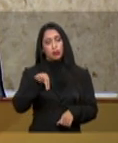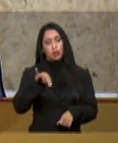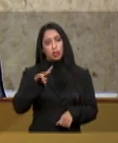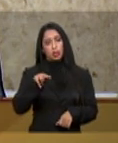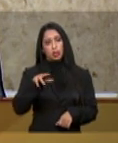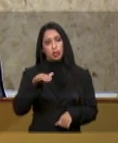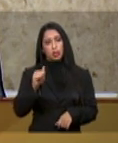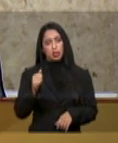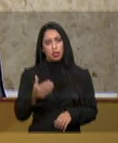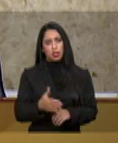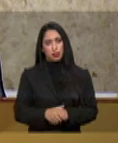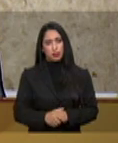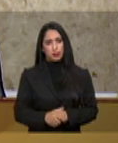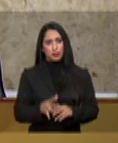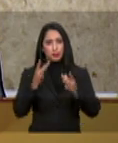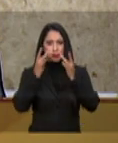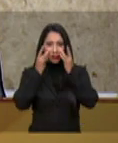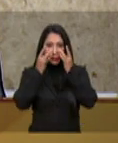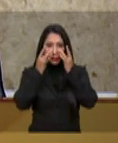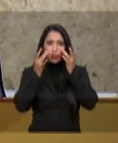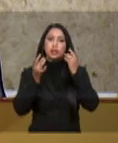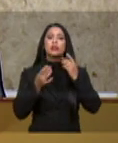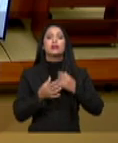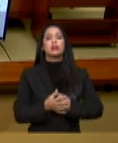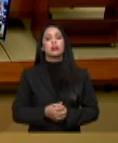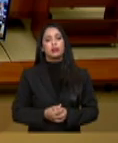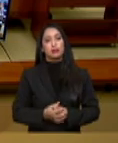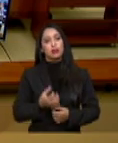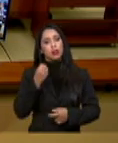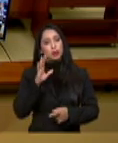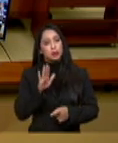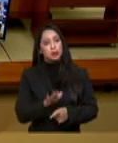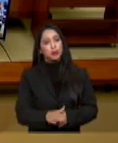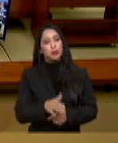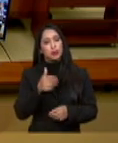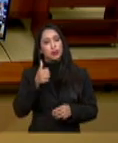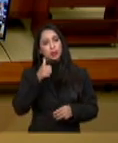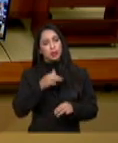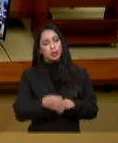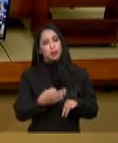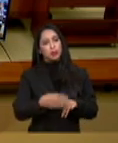que está aqui presencialmente. Boa tarde, senhores ministros.